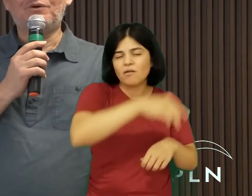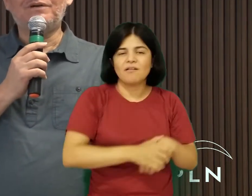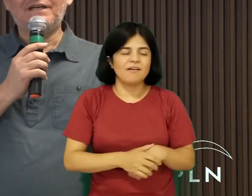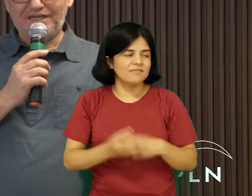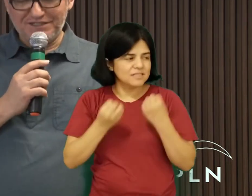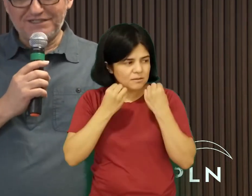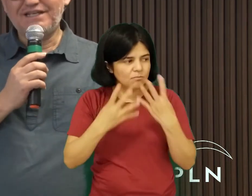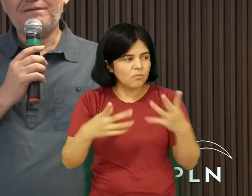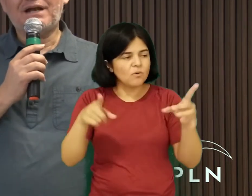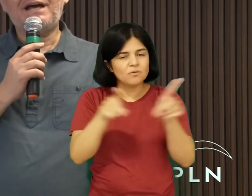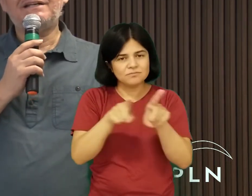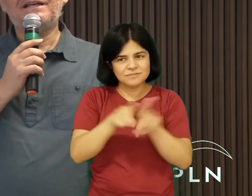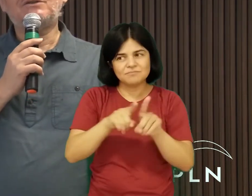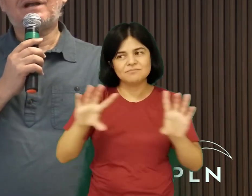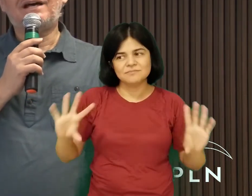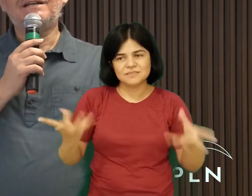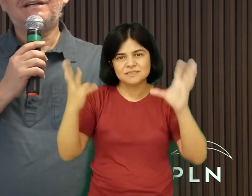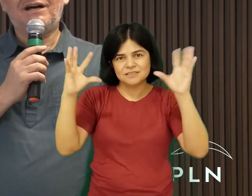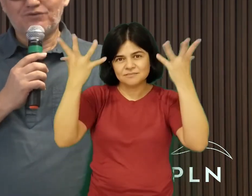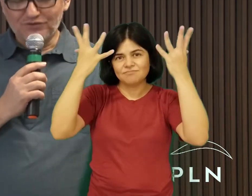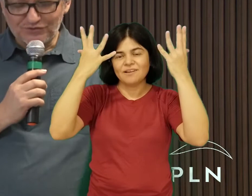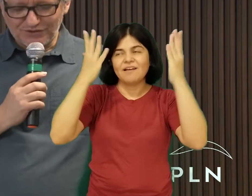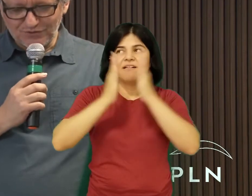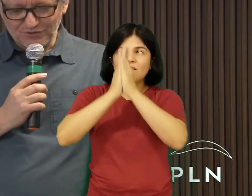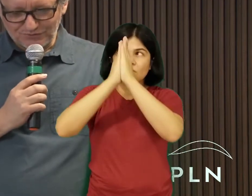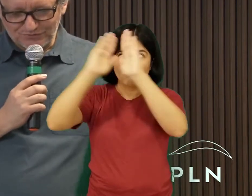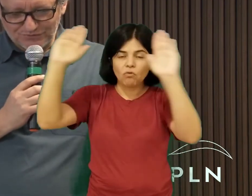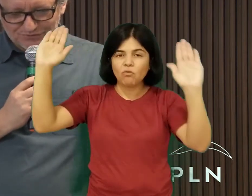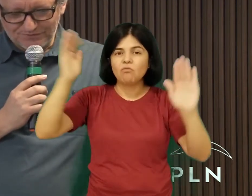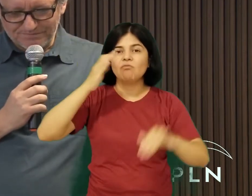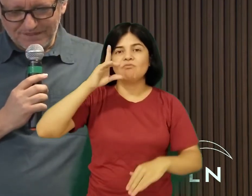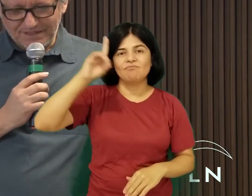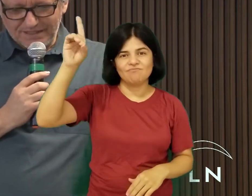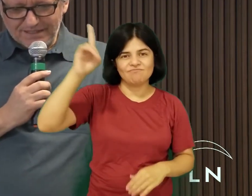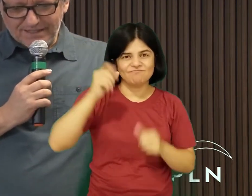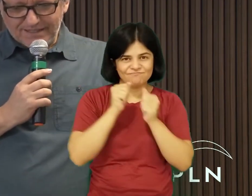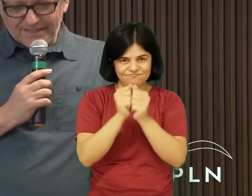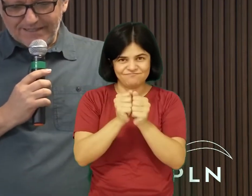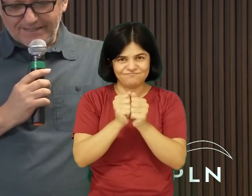muito bom, a gente celebrar e adorar ao nosso Senhor juntos.